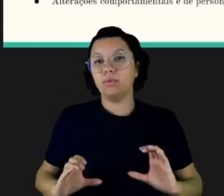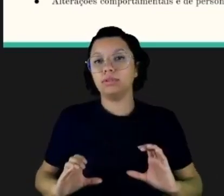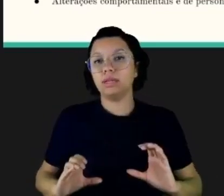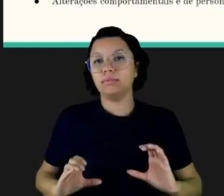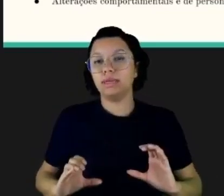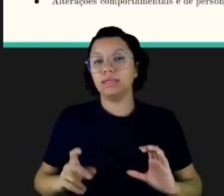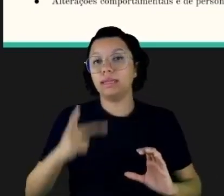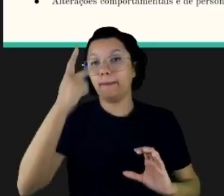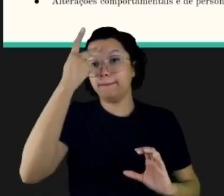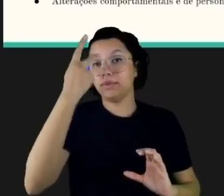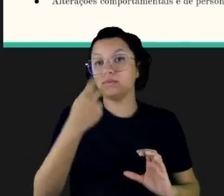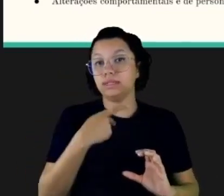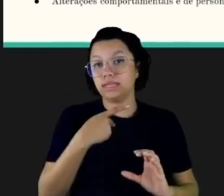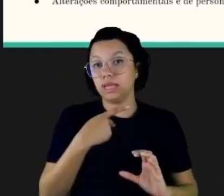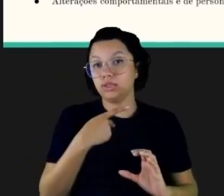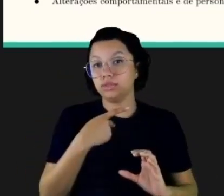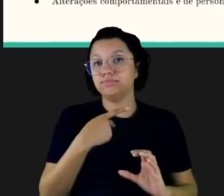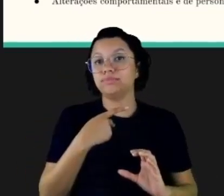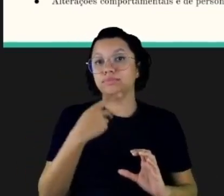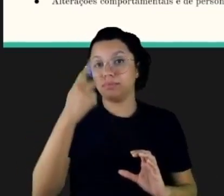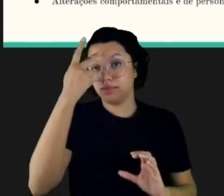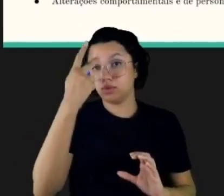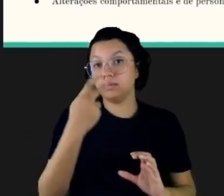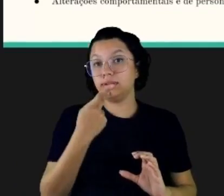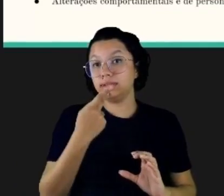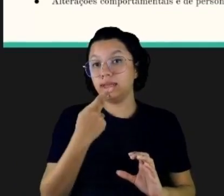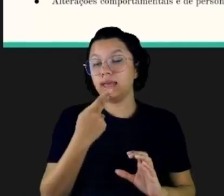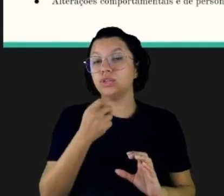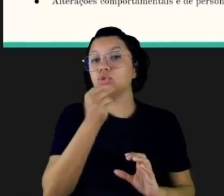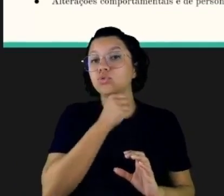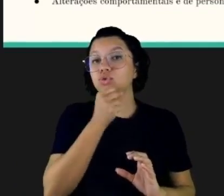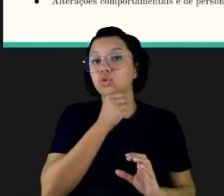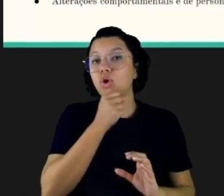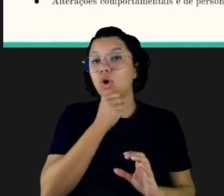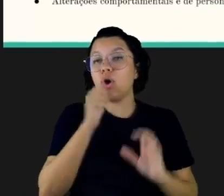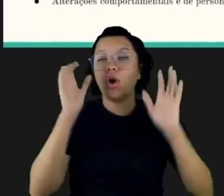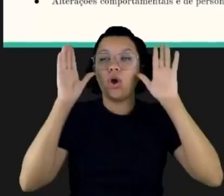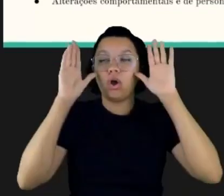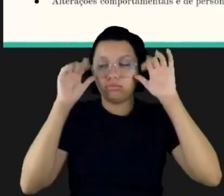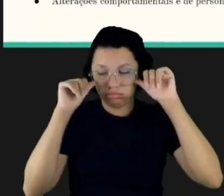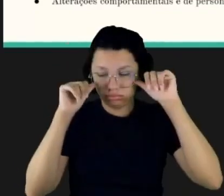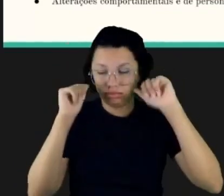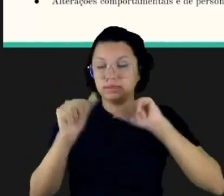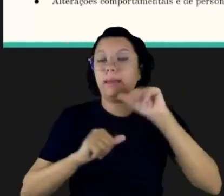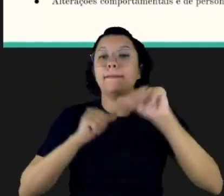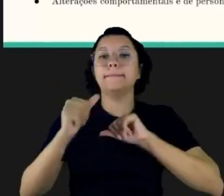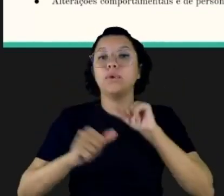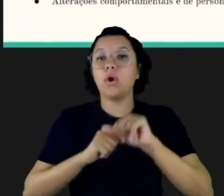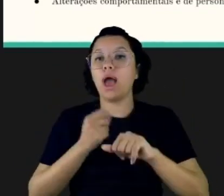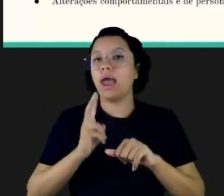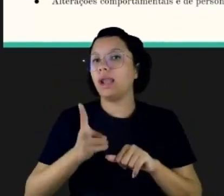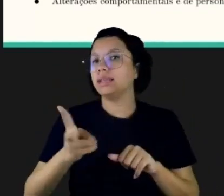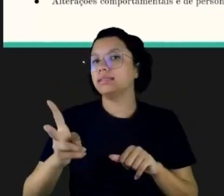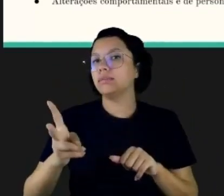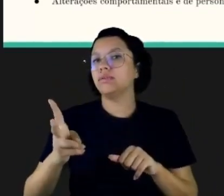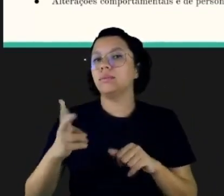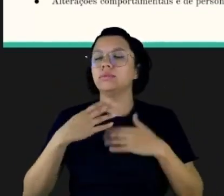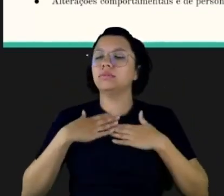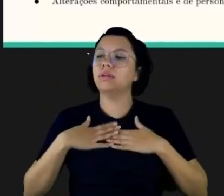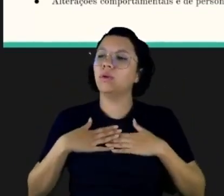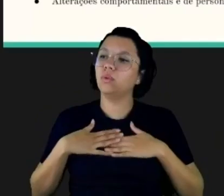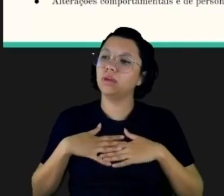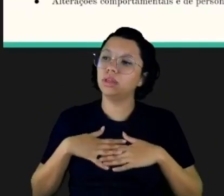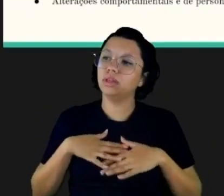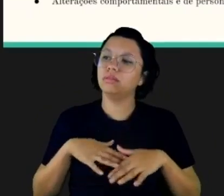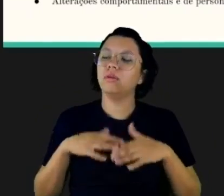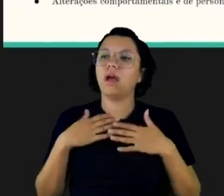personalidade. Personalidade do idoso com demência muda. O idoso que sempre foi muito manso, muito calmo, pode